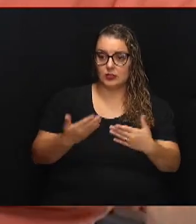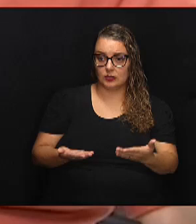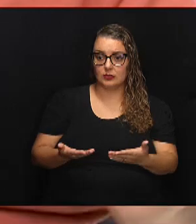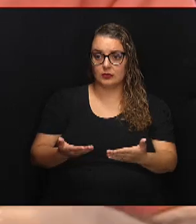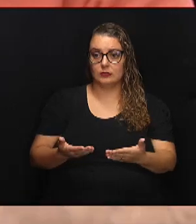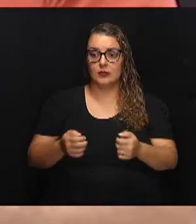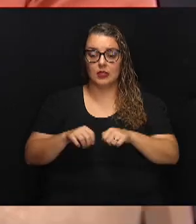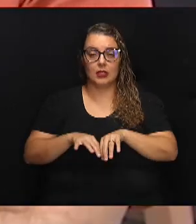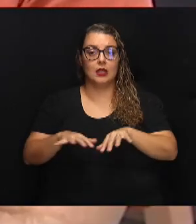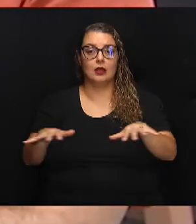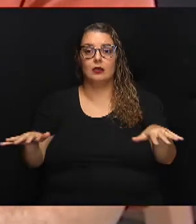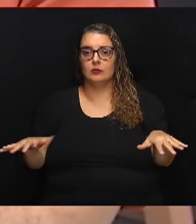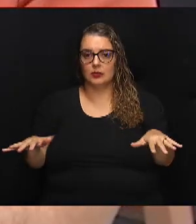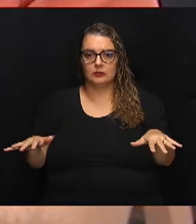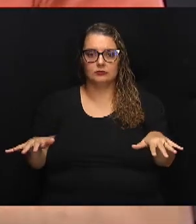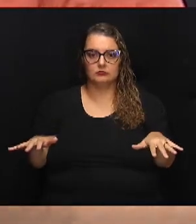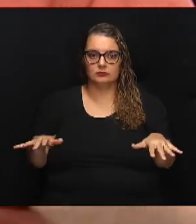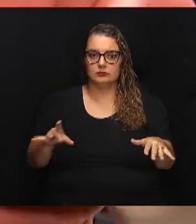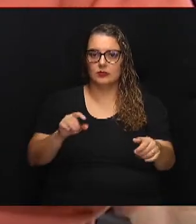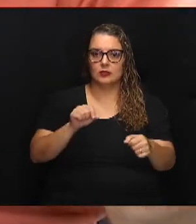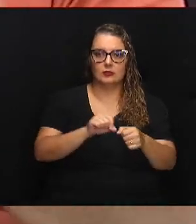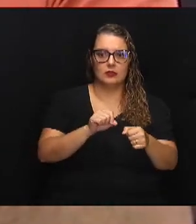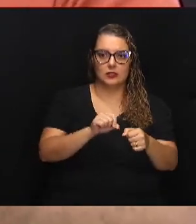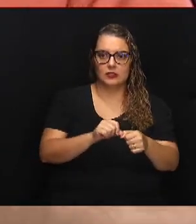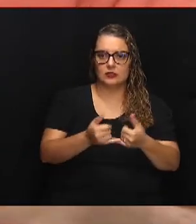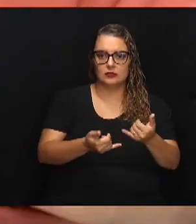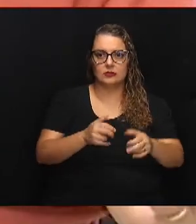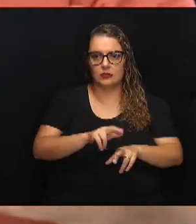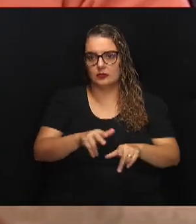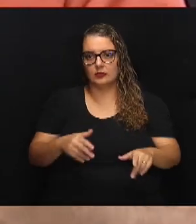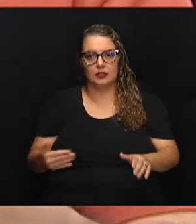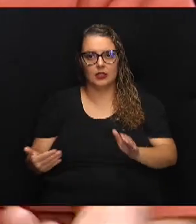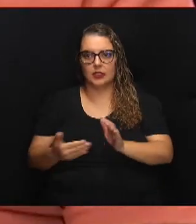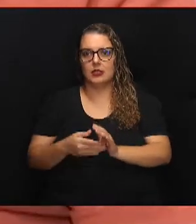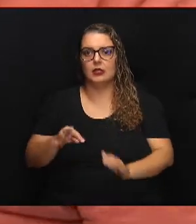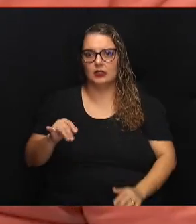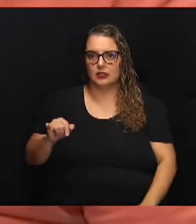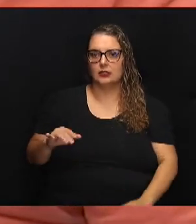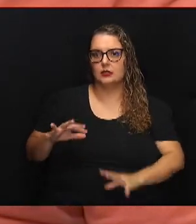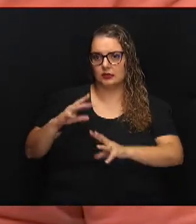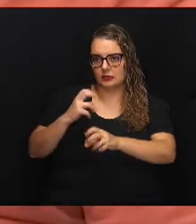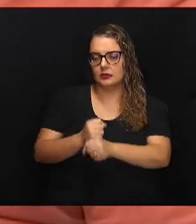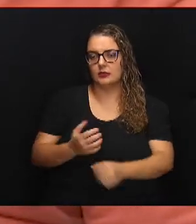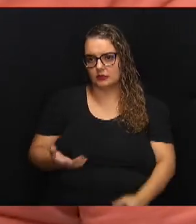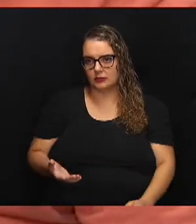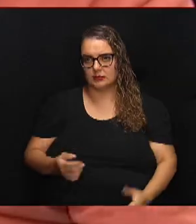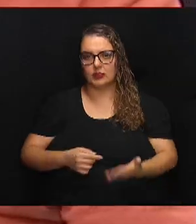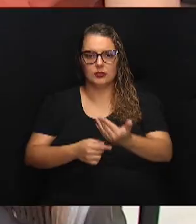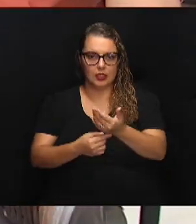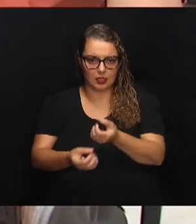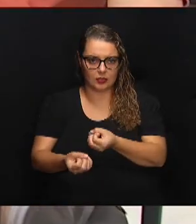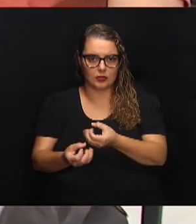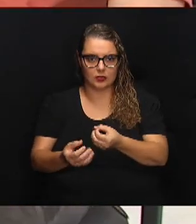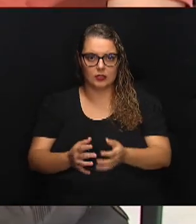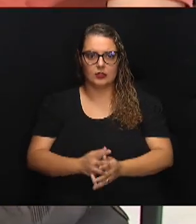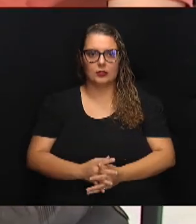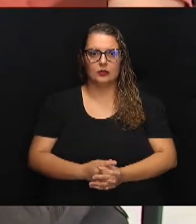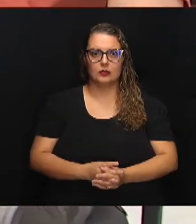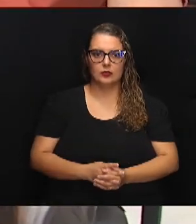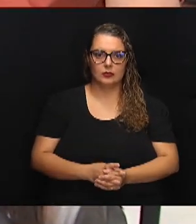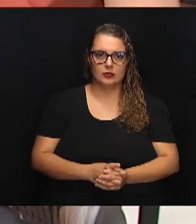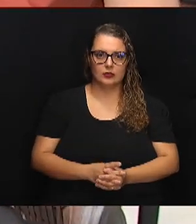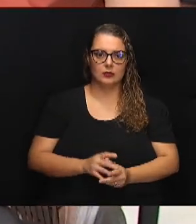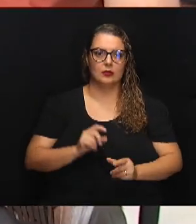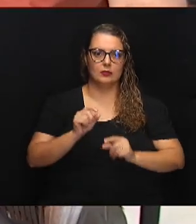é ampla, desde a realização de jogos até na área de TI em geral, né, na tecnologia da informação em geral. Para